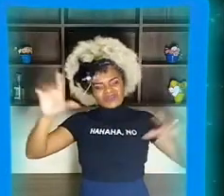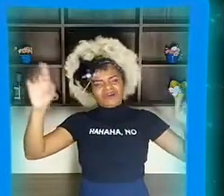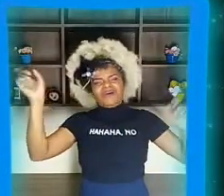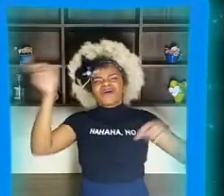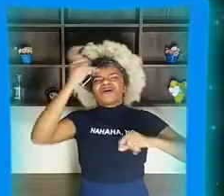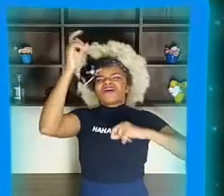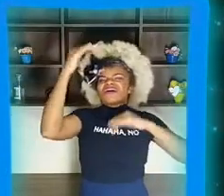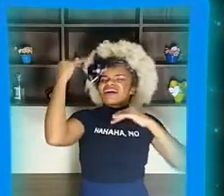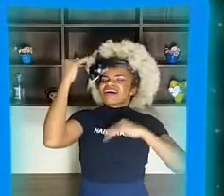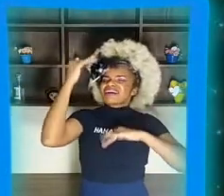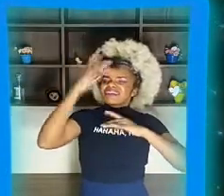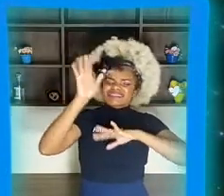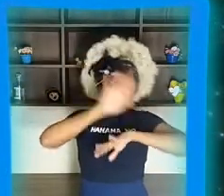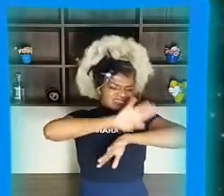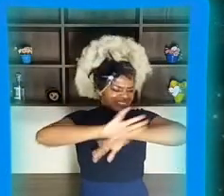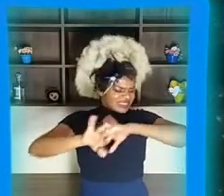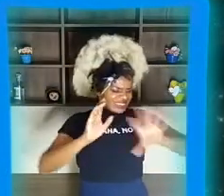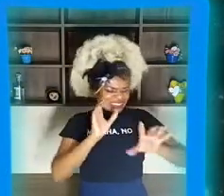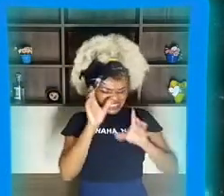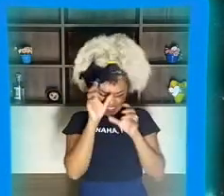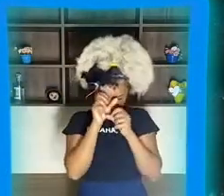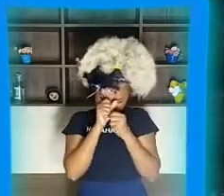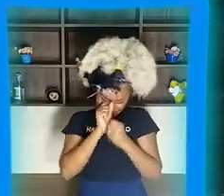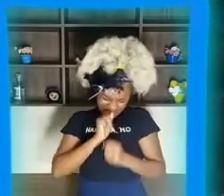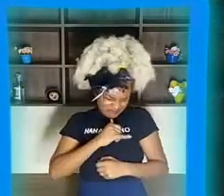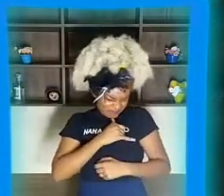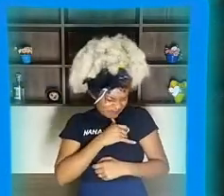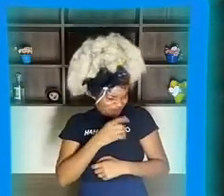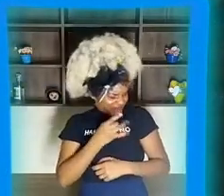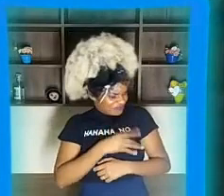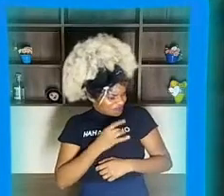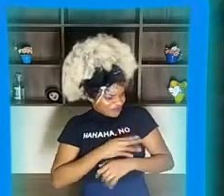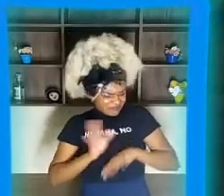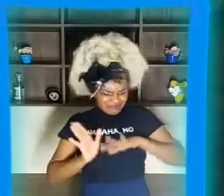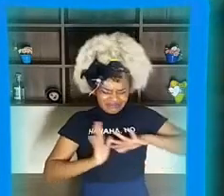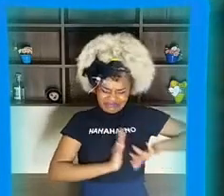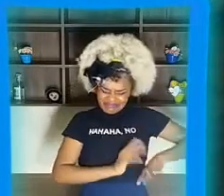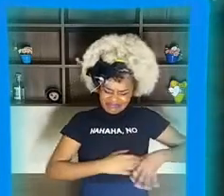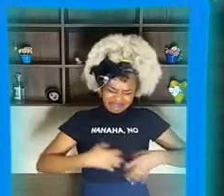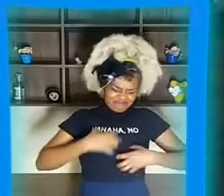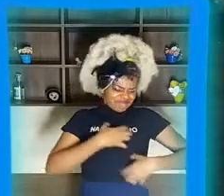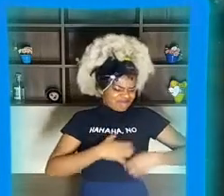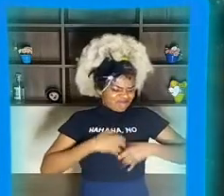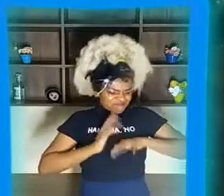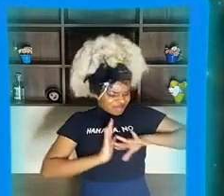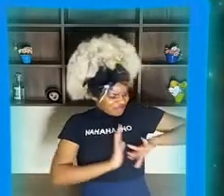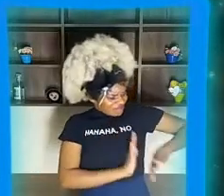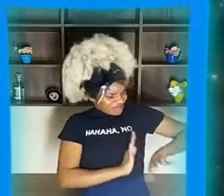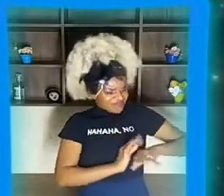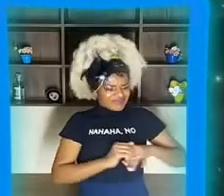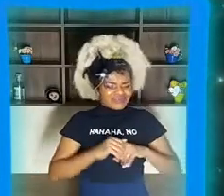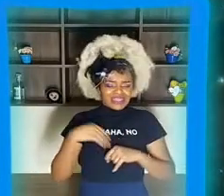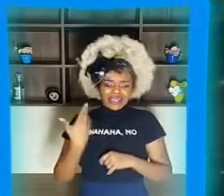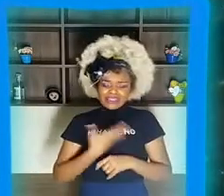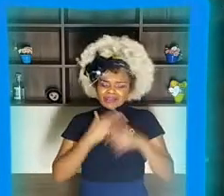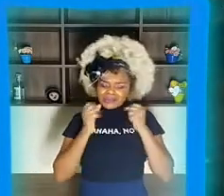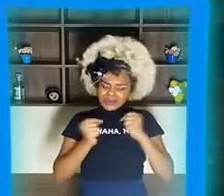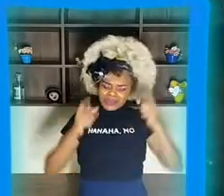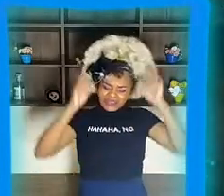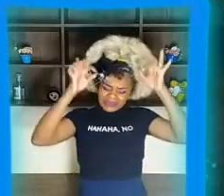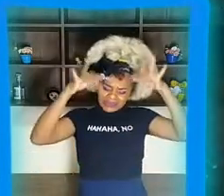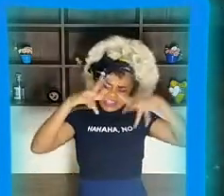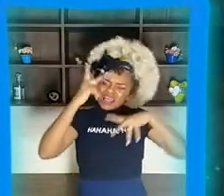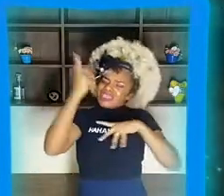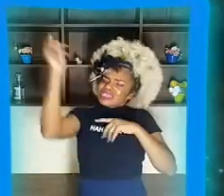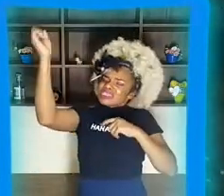que afaste toda a sombra, que afaste a sombra do medo, da angústia, que a gente possa ser banhado pela Tua